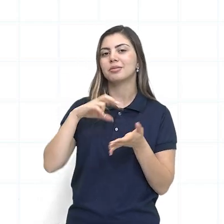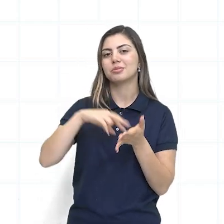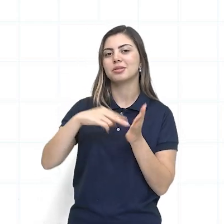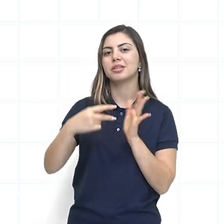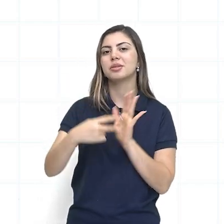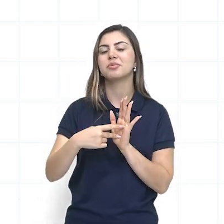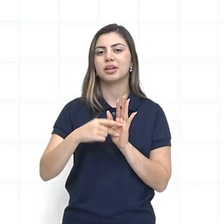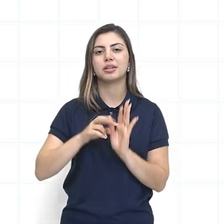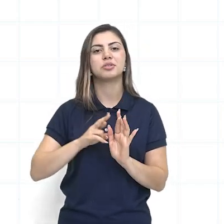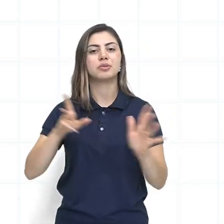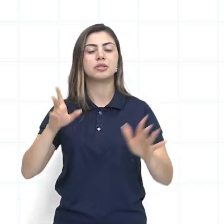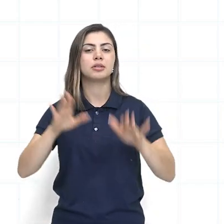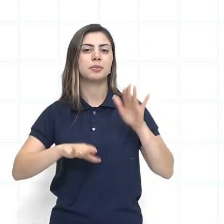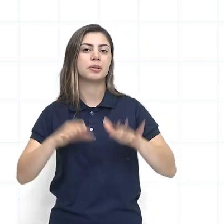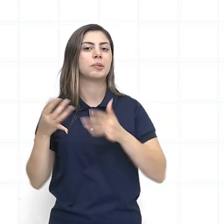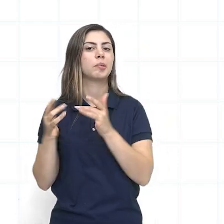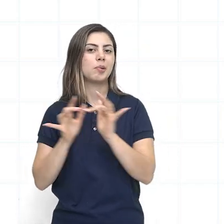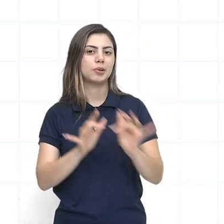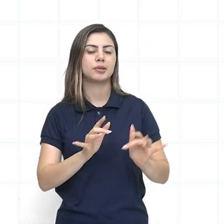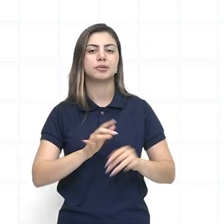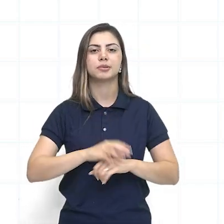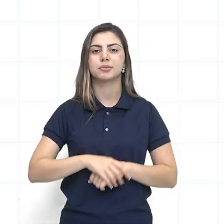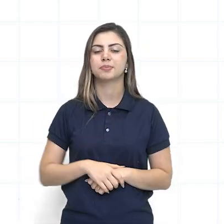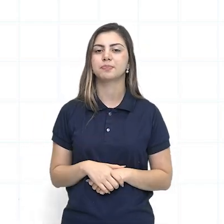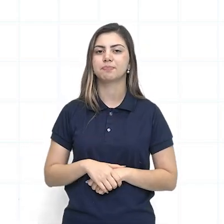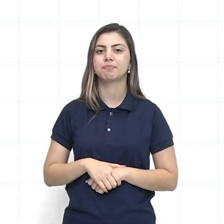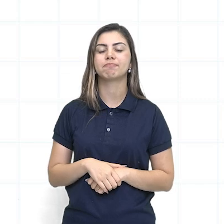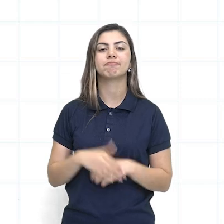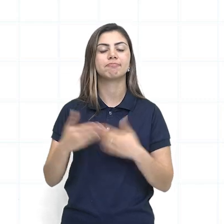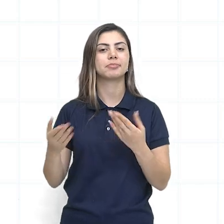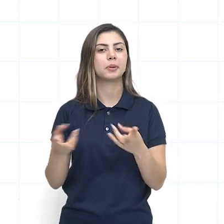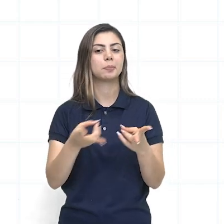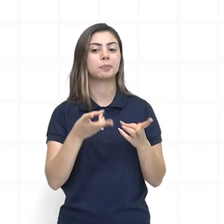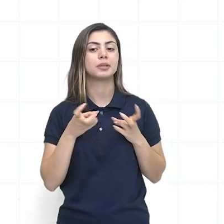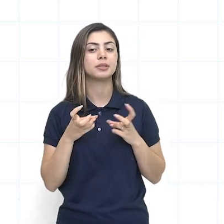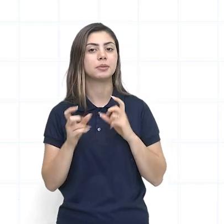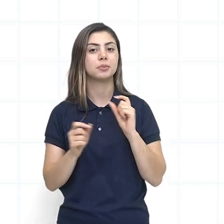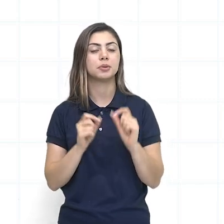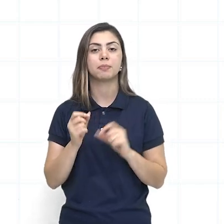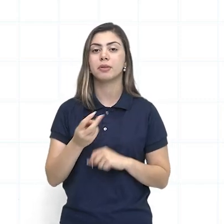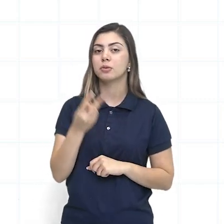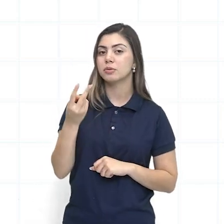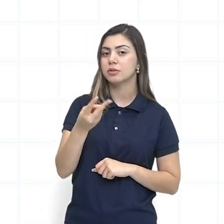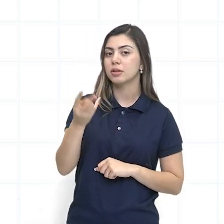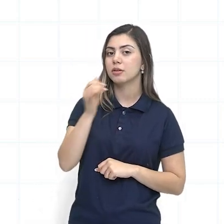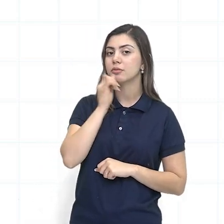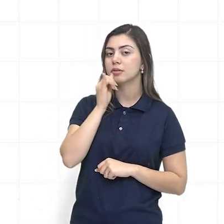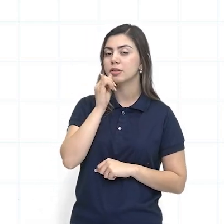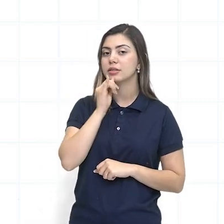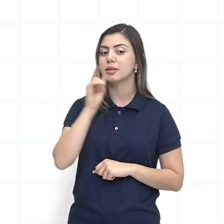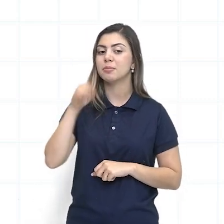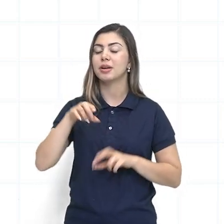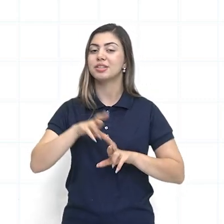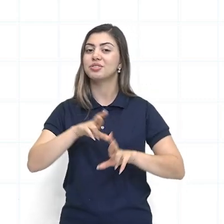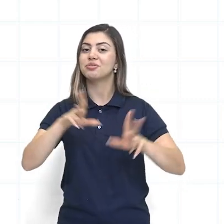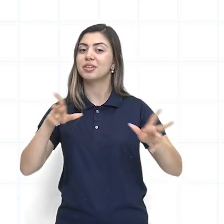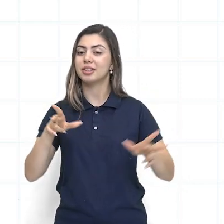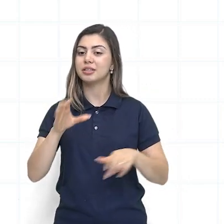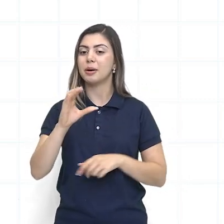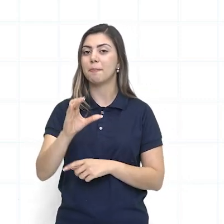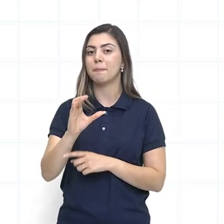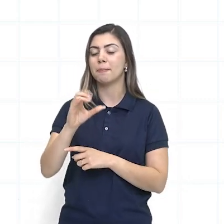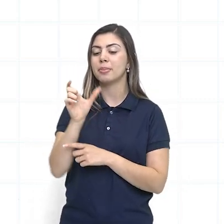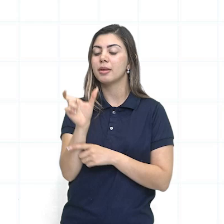realmente o significado desta palavra. Veja que a segunda oração foi diferente, a palavra